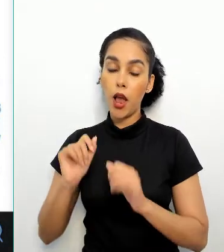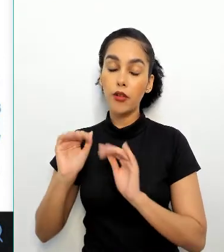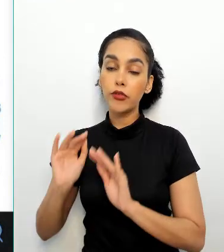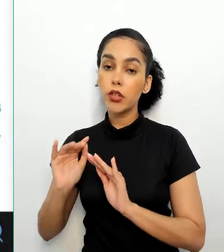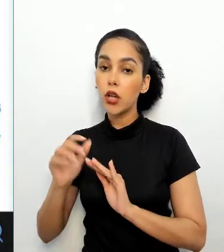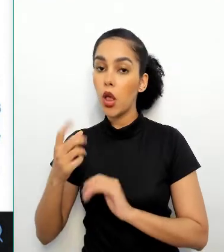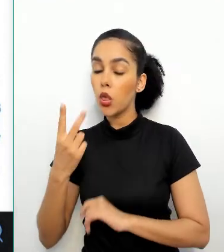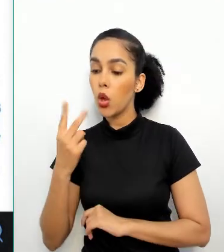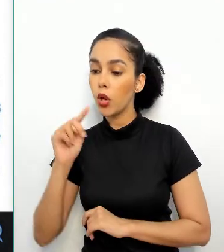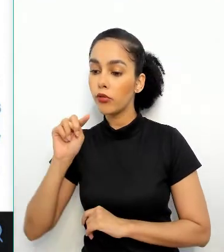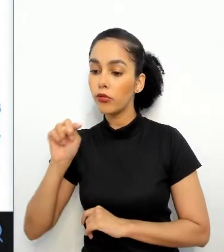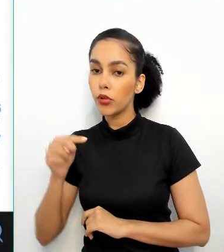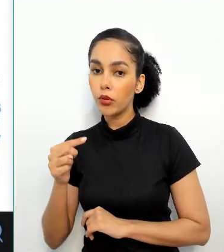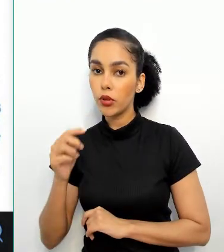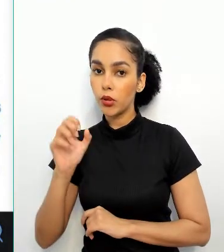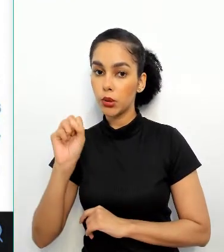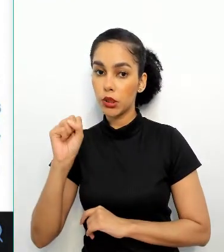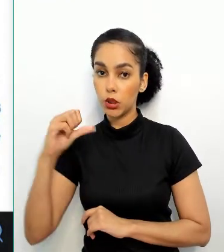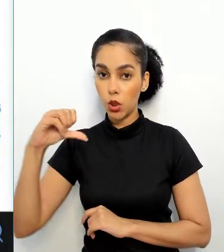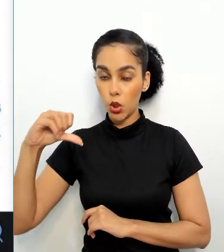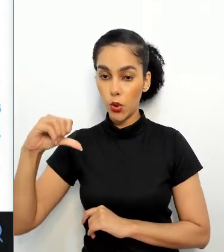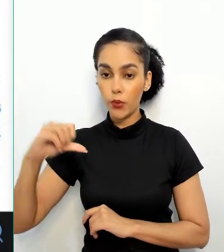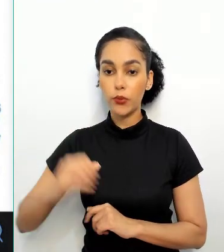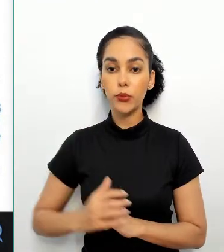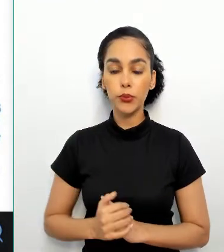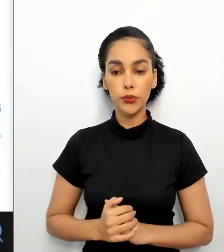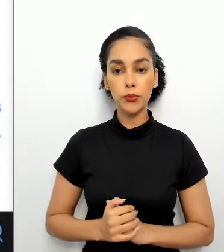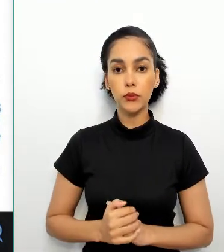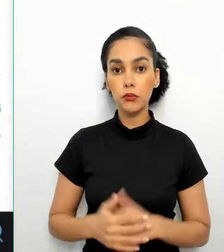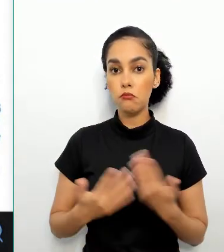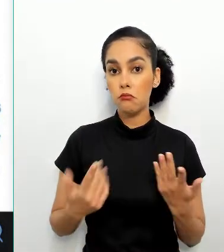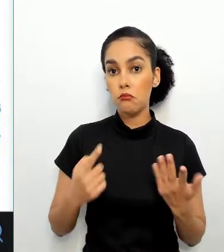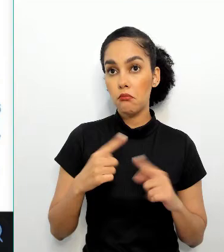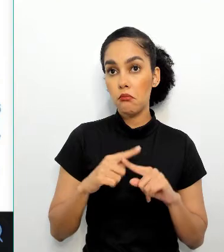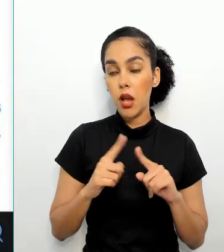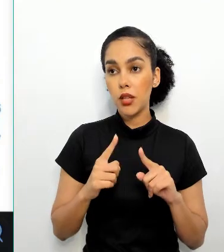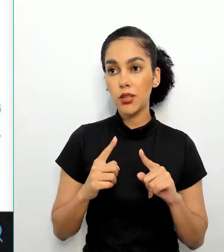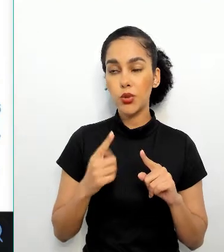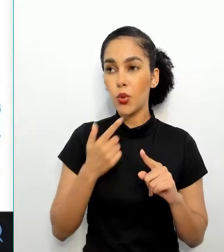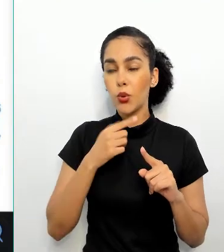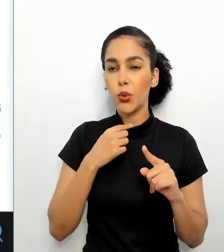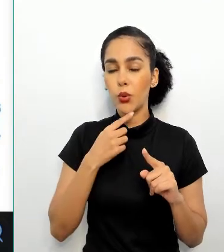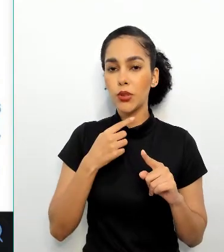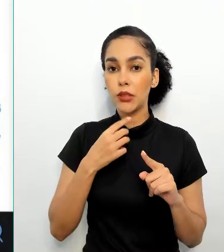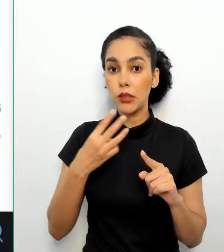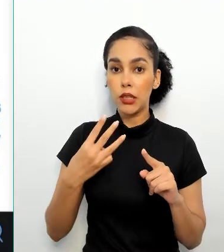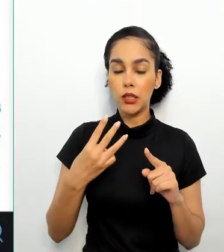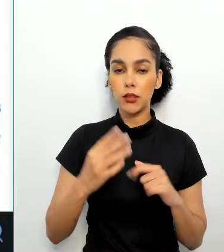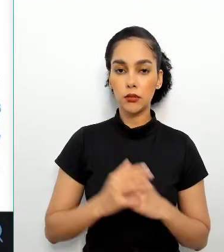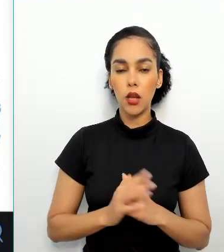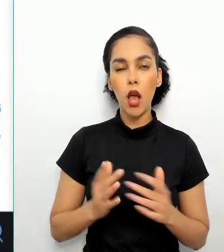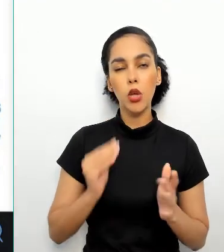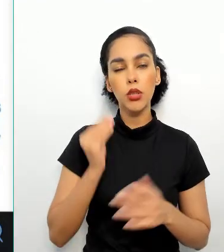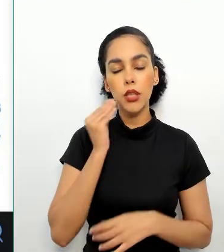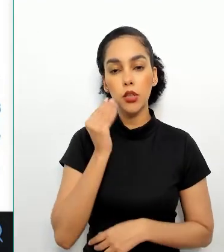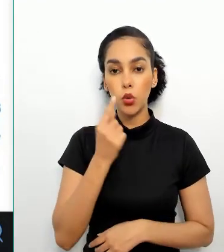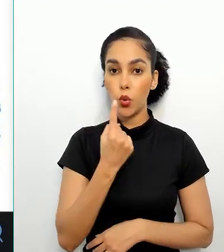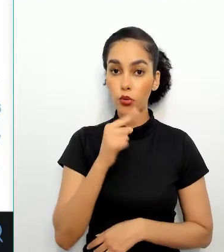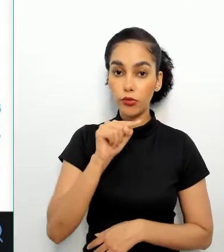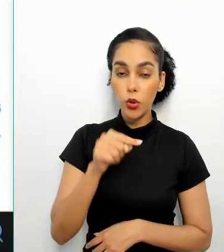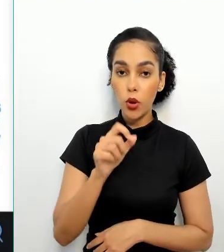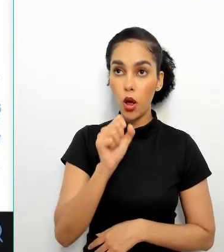caso, seria 2,89, né? Se você fizer 1,7 vezes 1,7. 2,89 não chegou em 3. Aí você